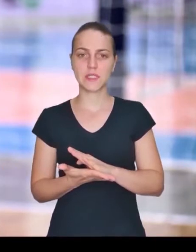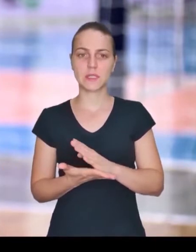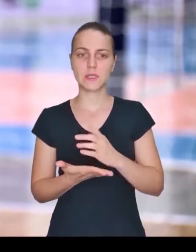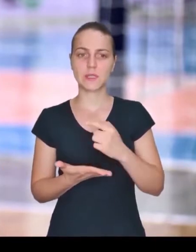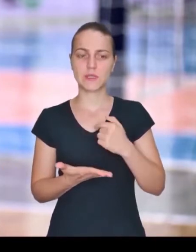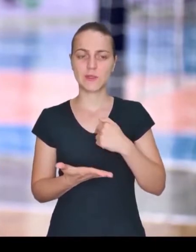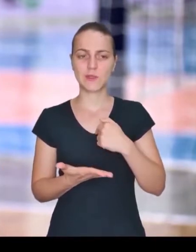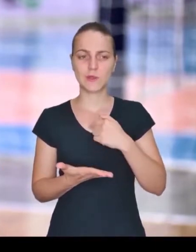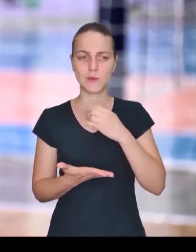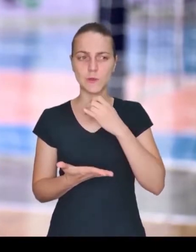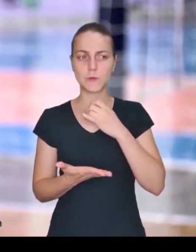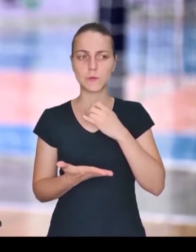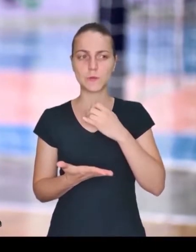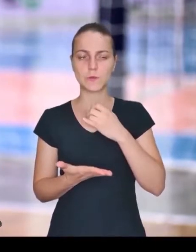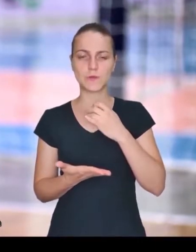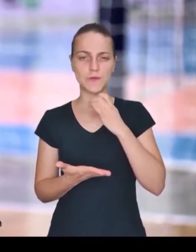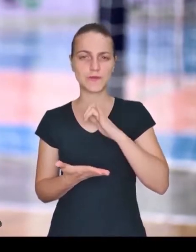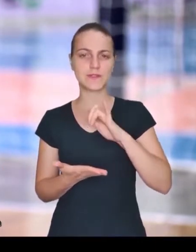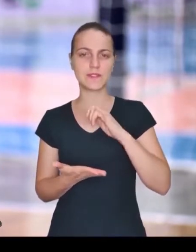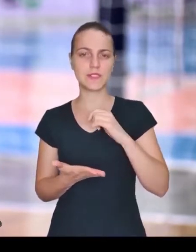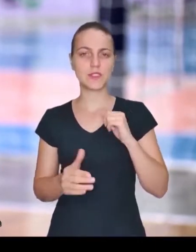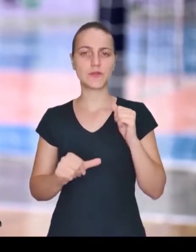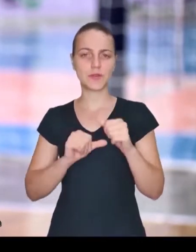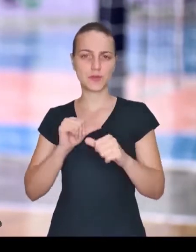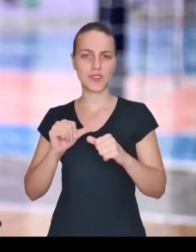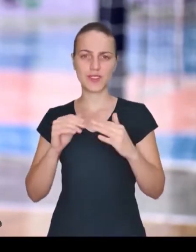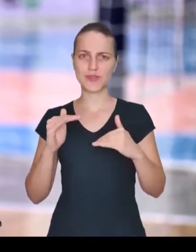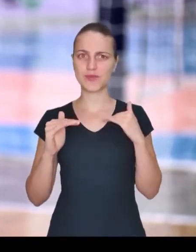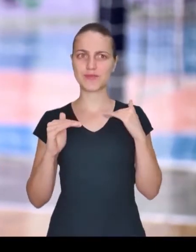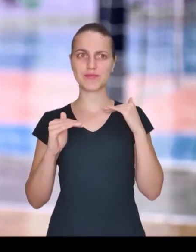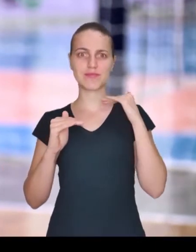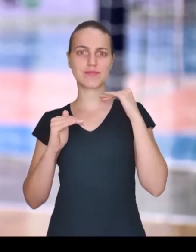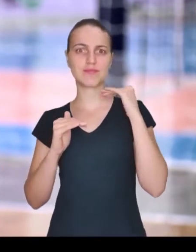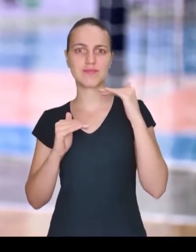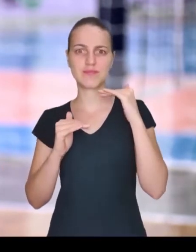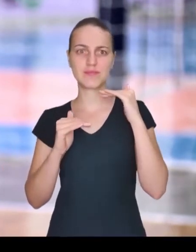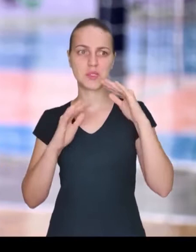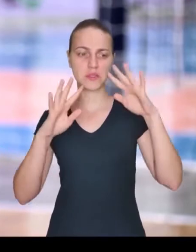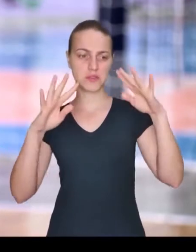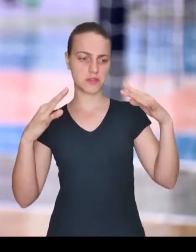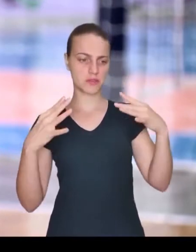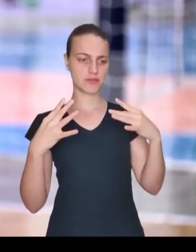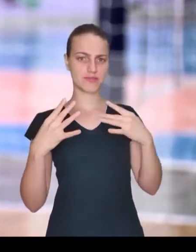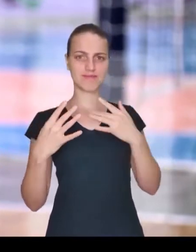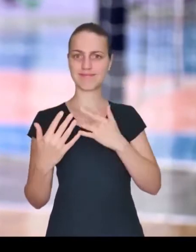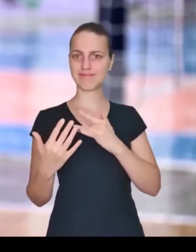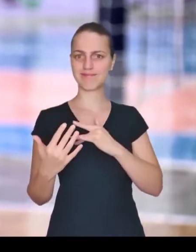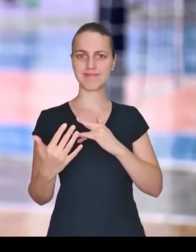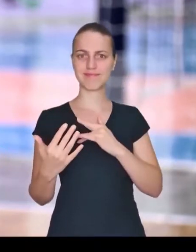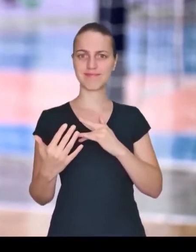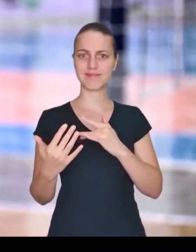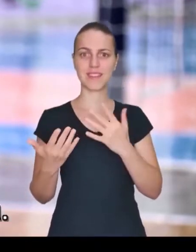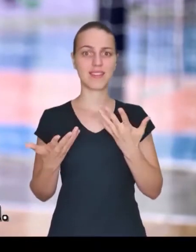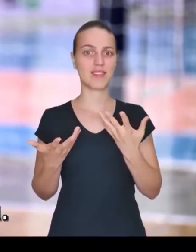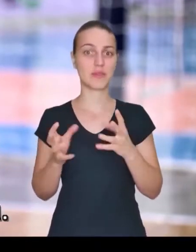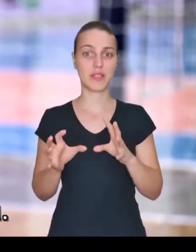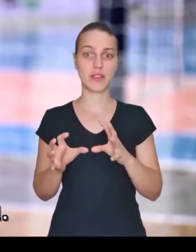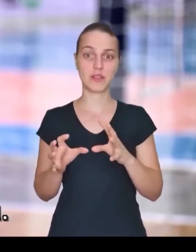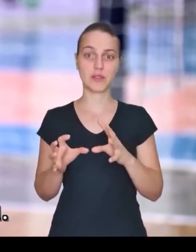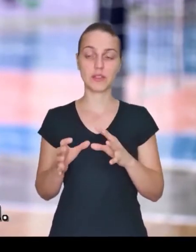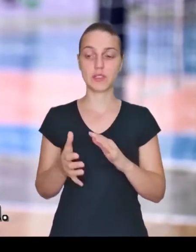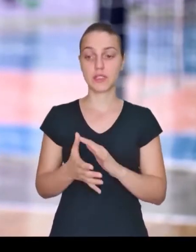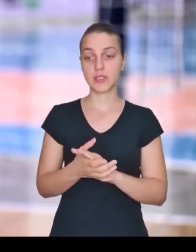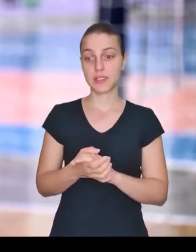ia superar todos os meus limites para que as pessoas não tivessem mais esse olhar de dó. Eu sou uma pessoa normal, eu tenho algumas limitações, lógico que tenho, infelizmente eu